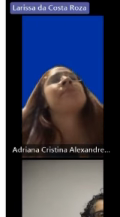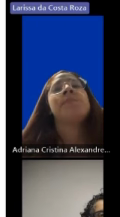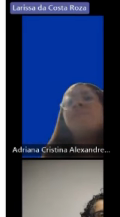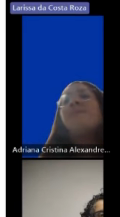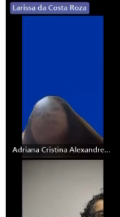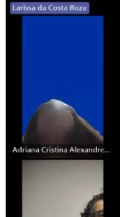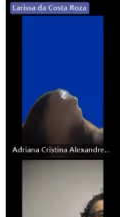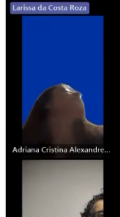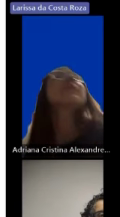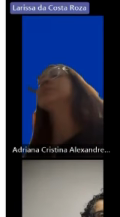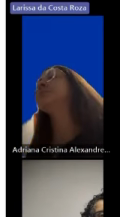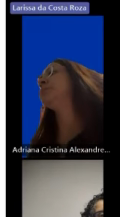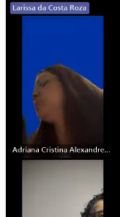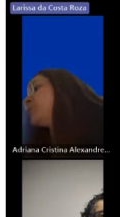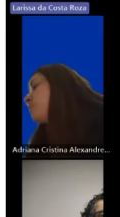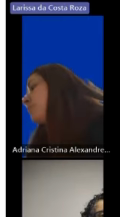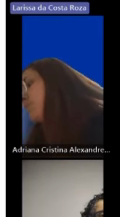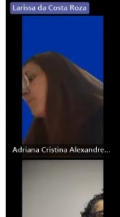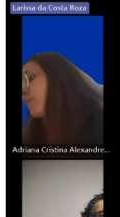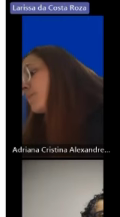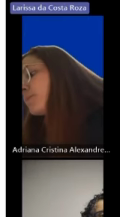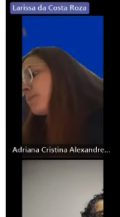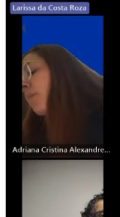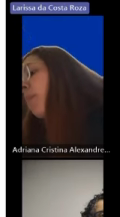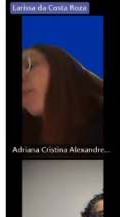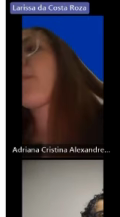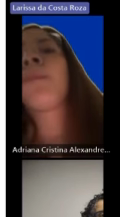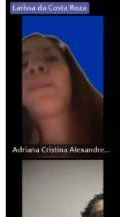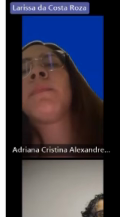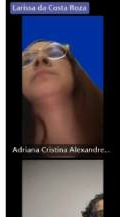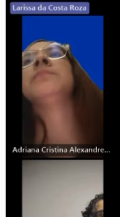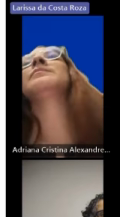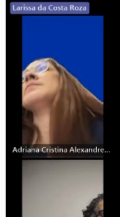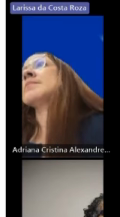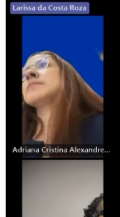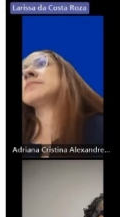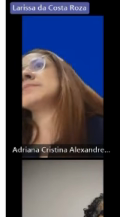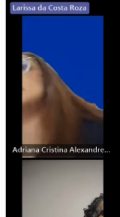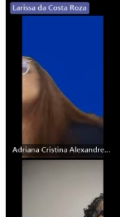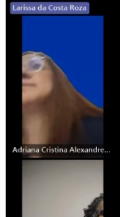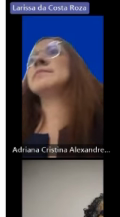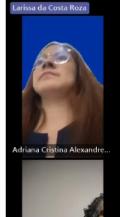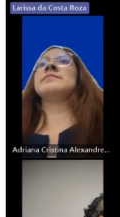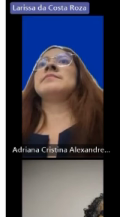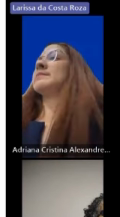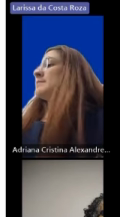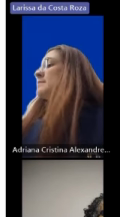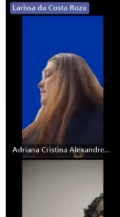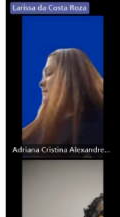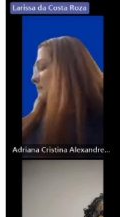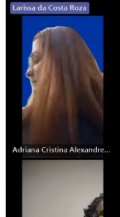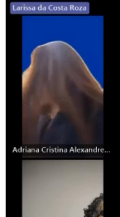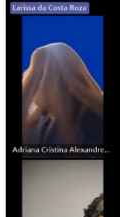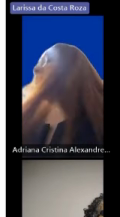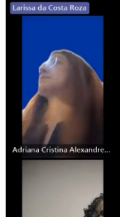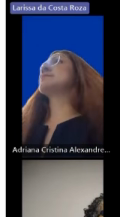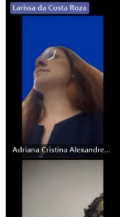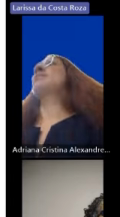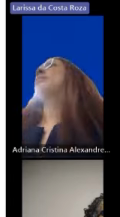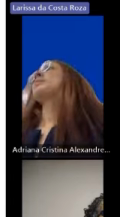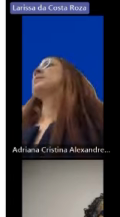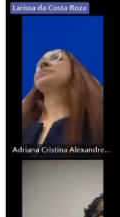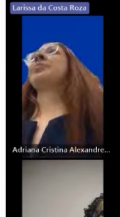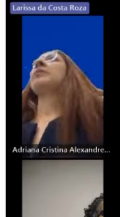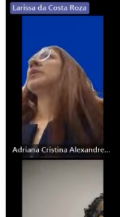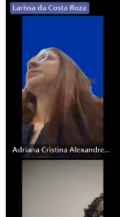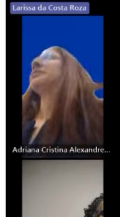é um cômodo ali que a gente precisa ter uma certa colocar ele como uma coisa importante no nosso dia a dia, para que a gente possa salvar a vida daquele paciente naquele momento.